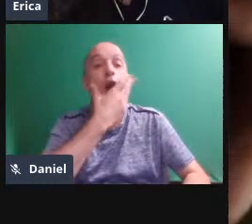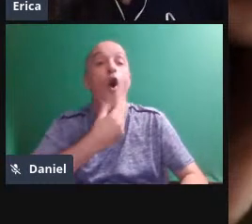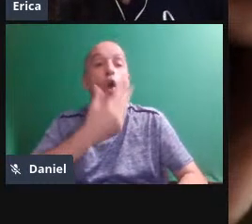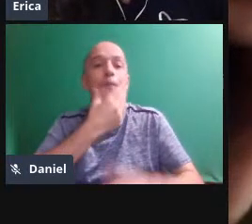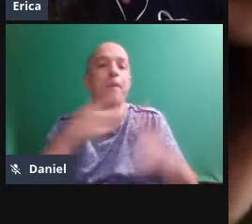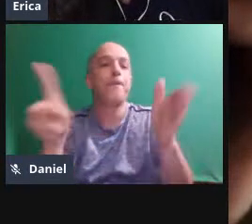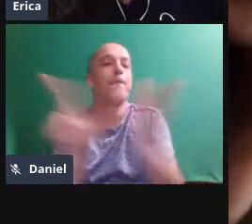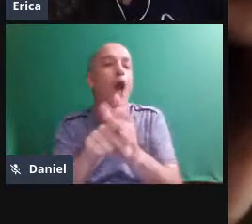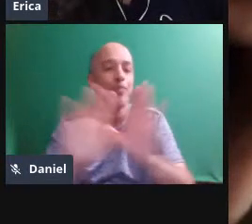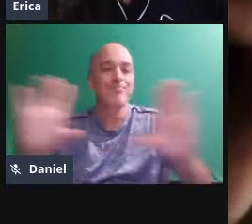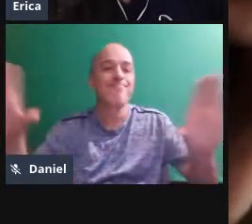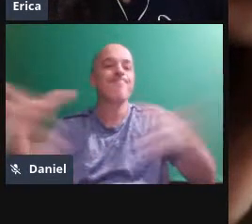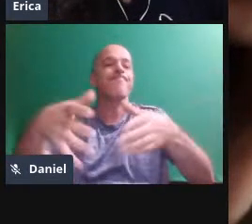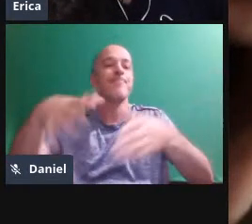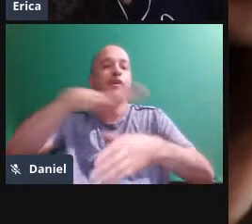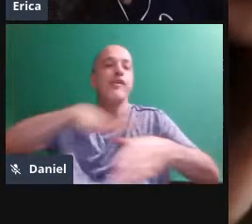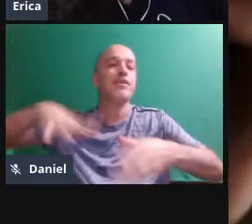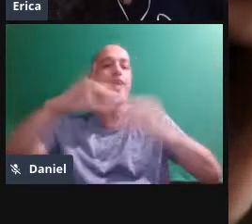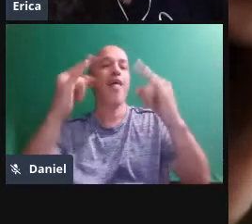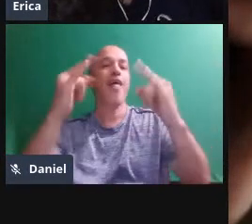tempo atrás,